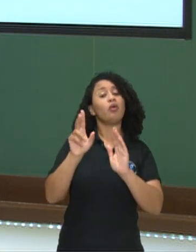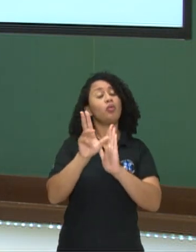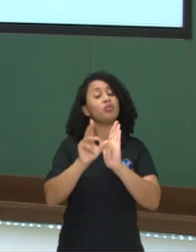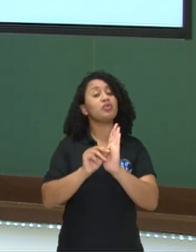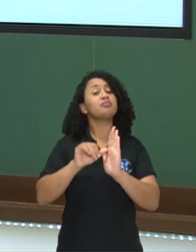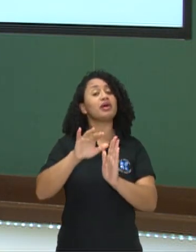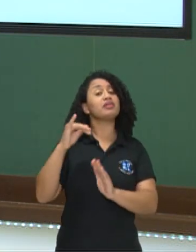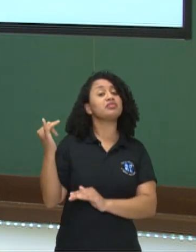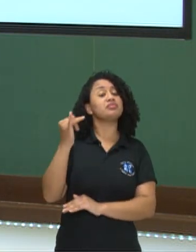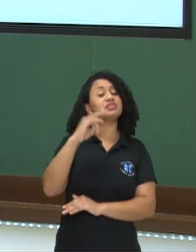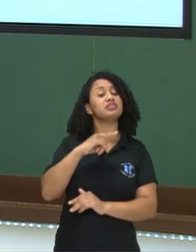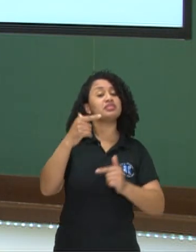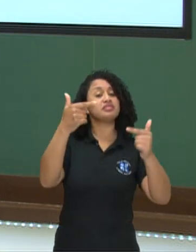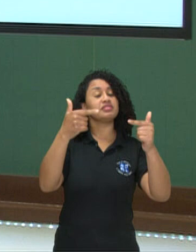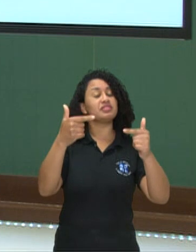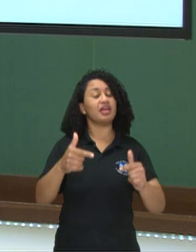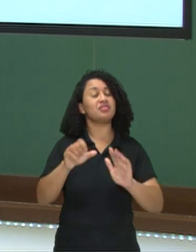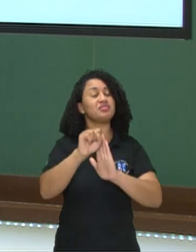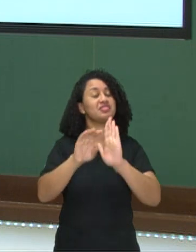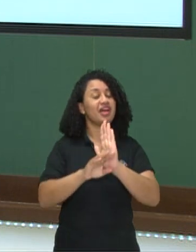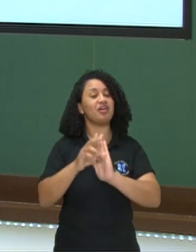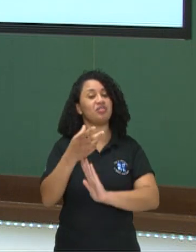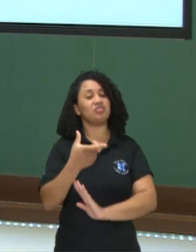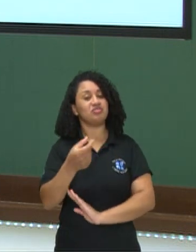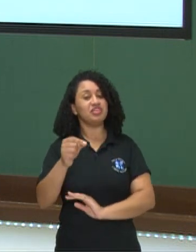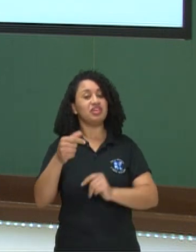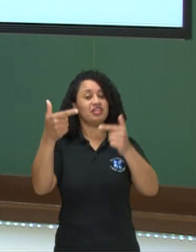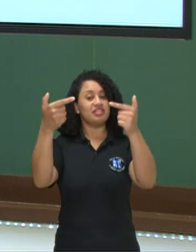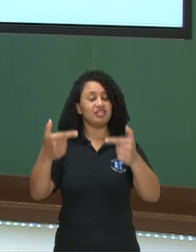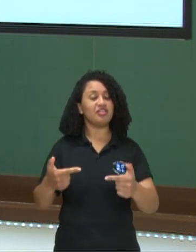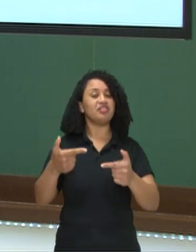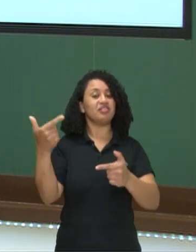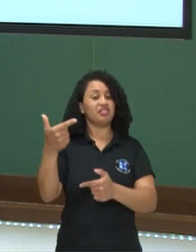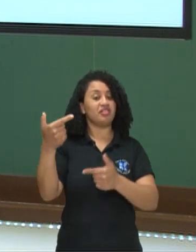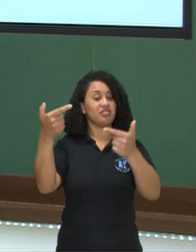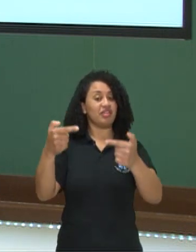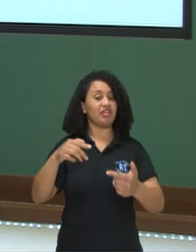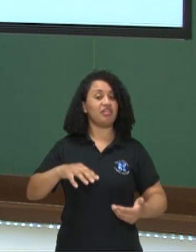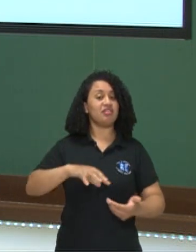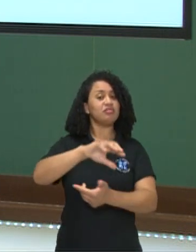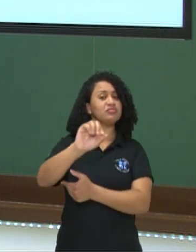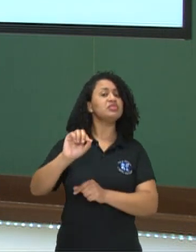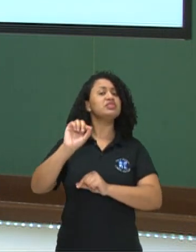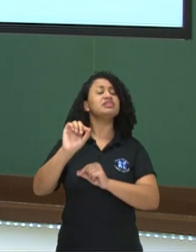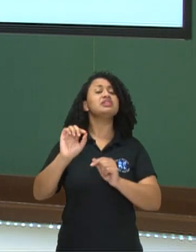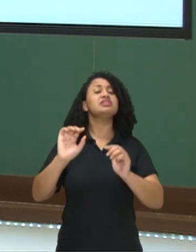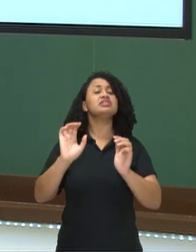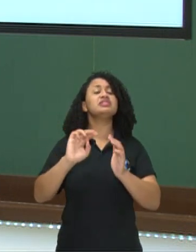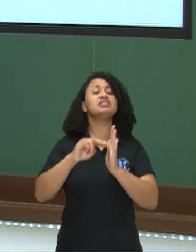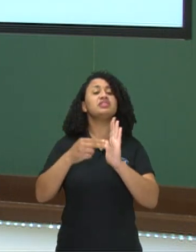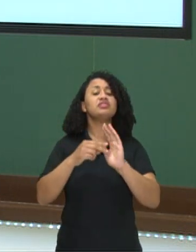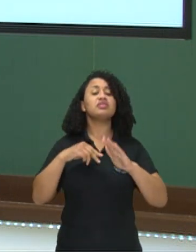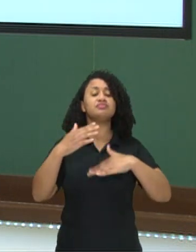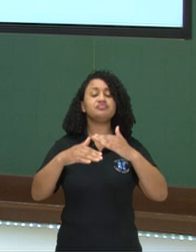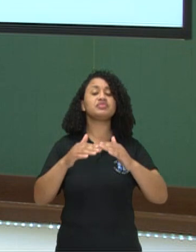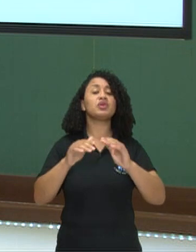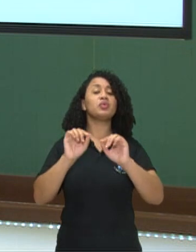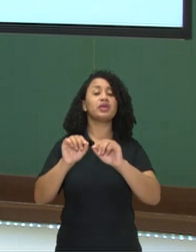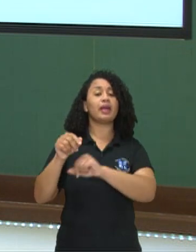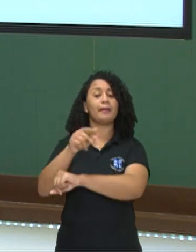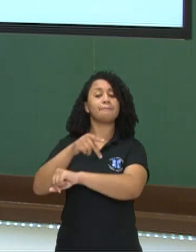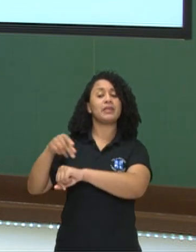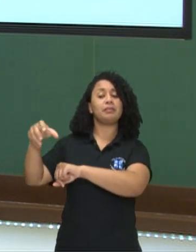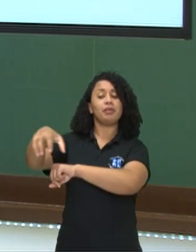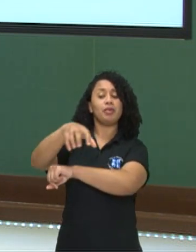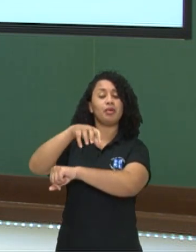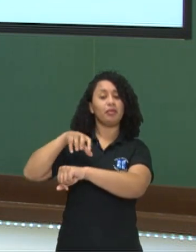do século XX, a Segunda Guerra Mundial, e nós vamos falar especificamente do avanço do eixo.